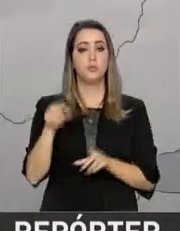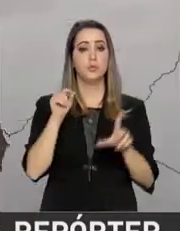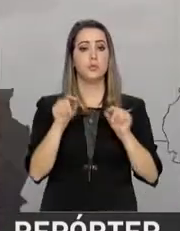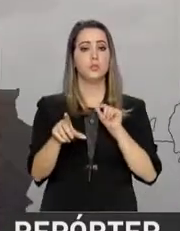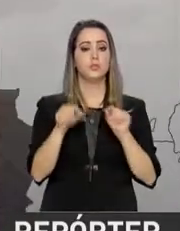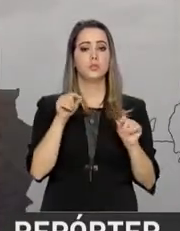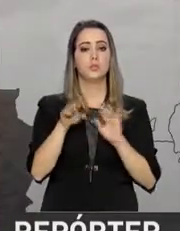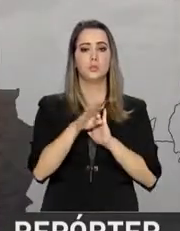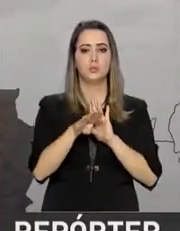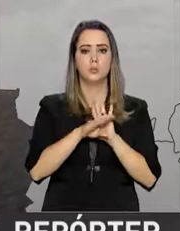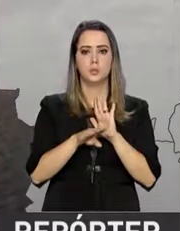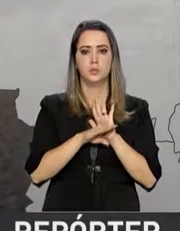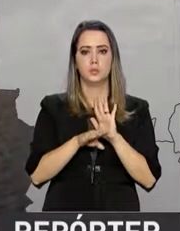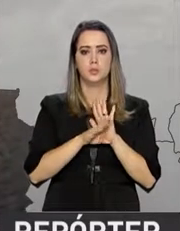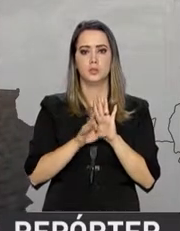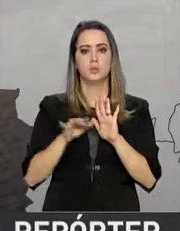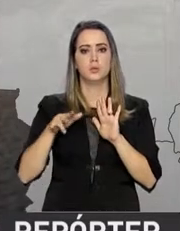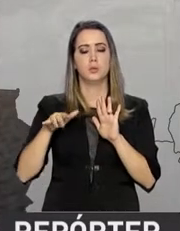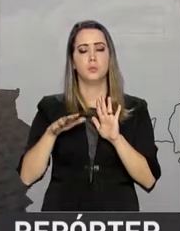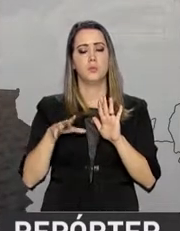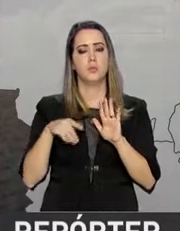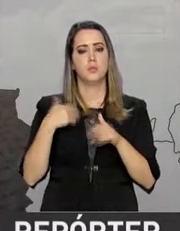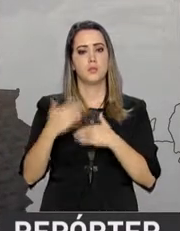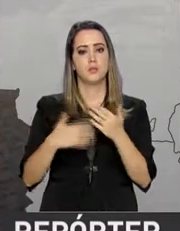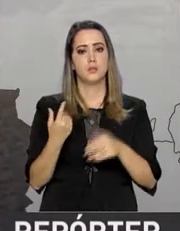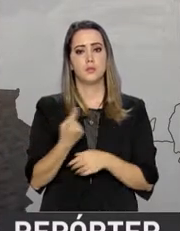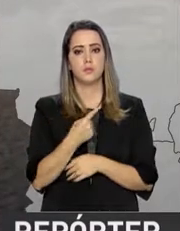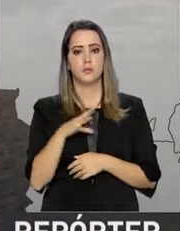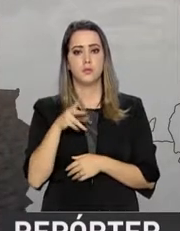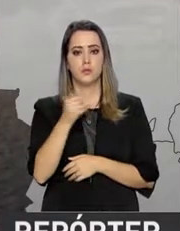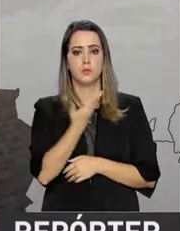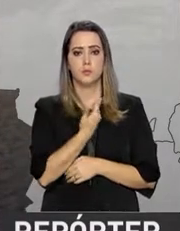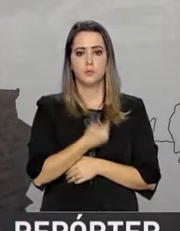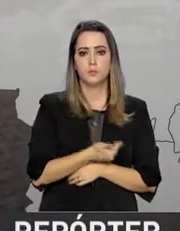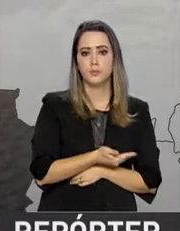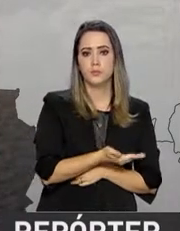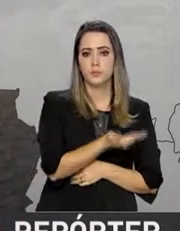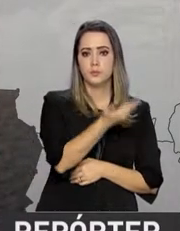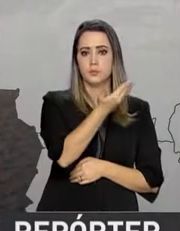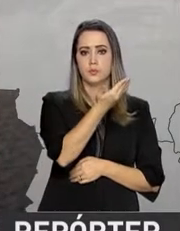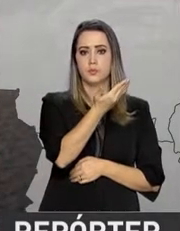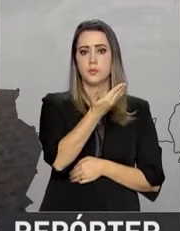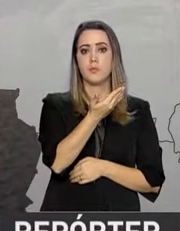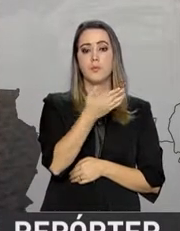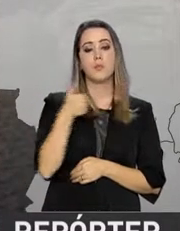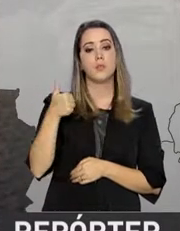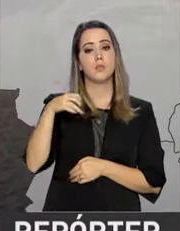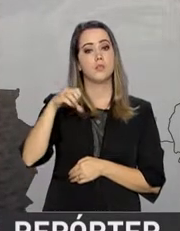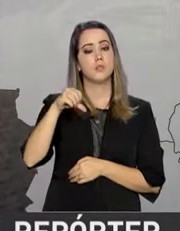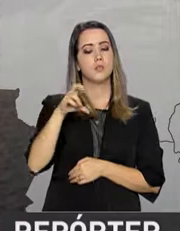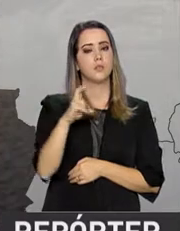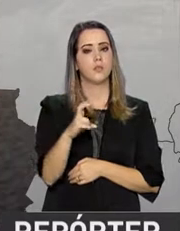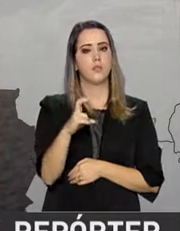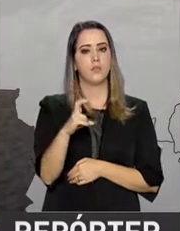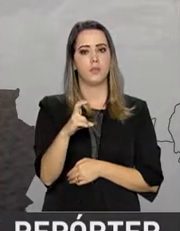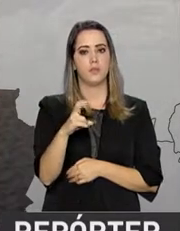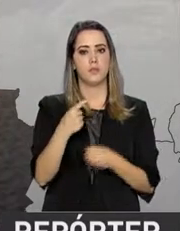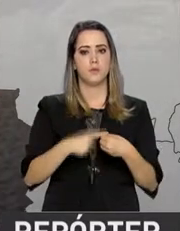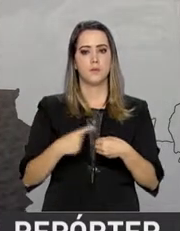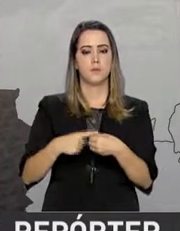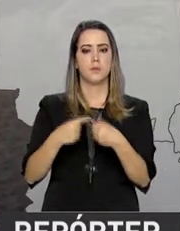selecionados projetos para serem desenvolvidos numa área de 195 municípios na região da Bacia do São Francisco e